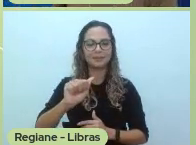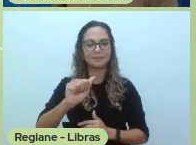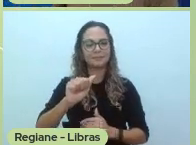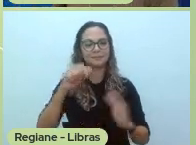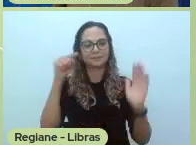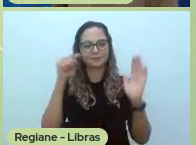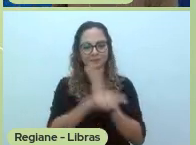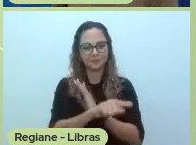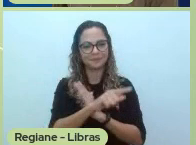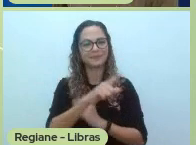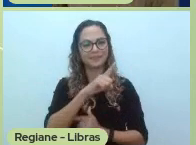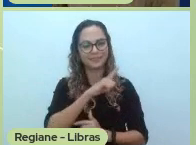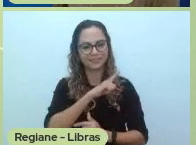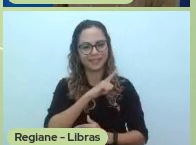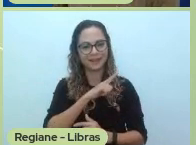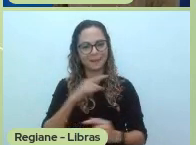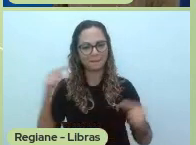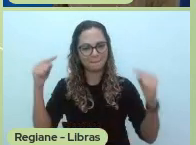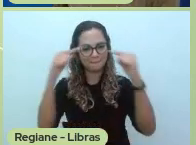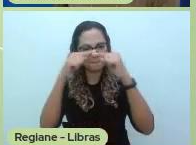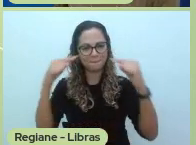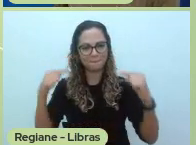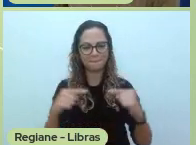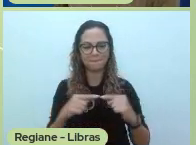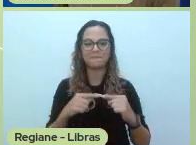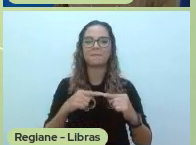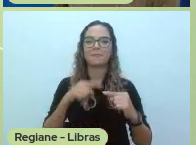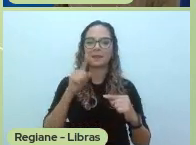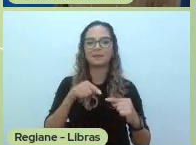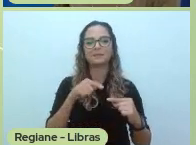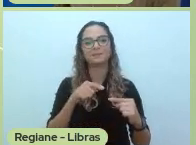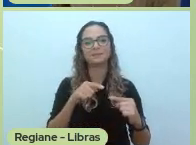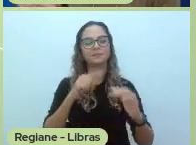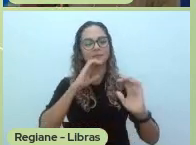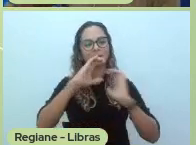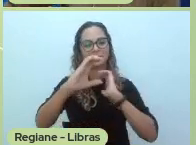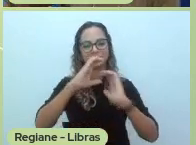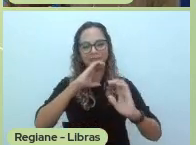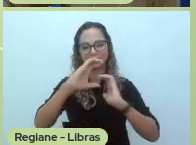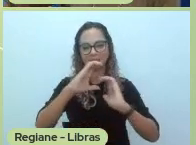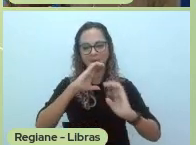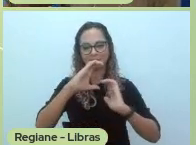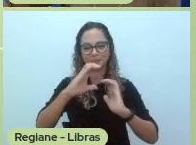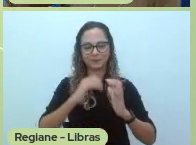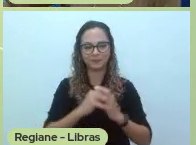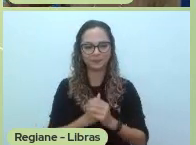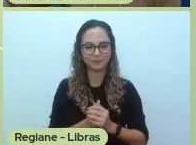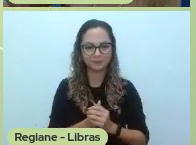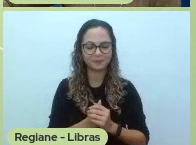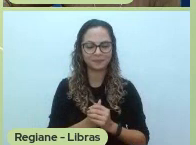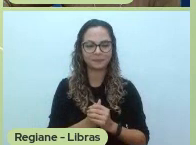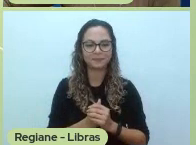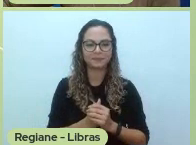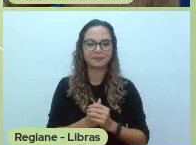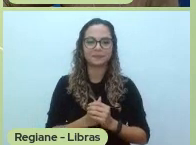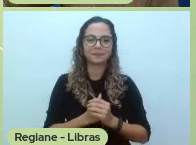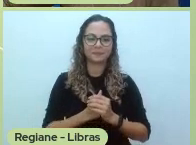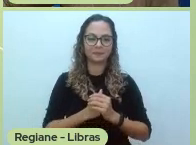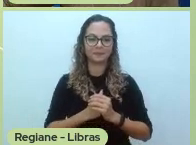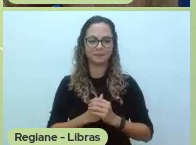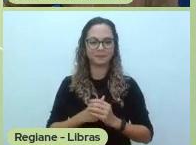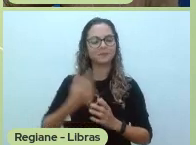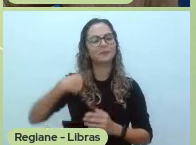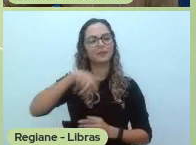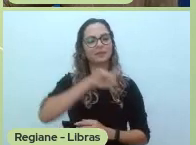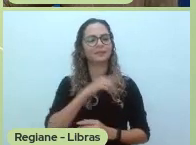funções aqui, seu chapéu também de comunicado, de responsável pela parte de comunicação. A gente sabe que esses temas